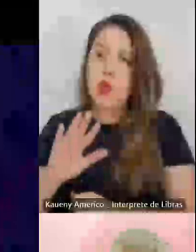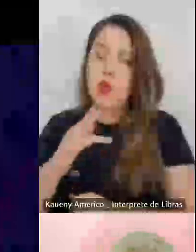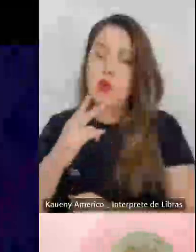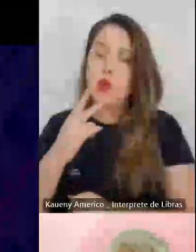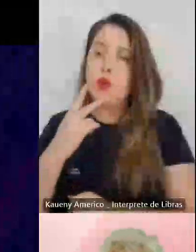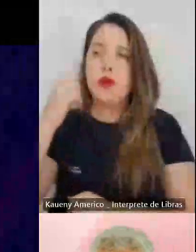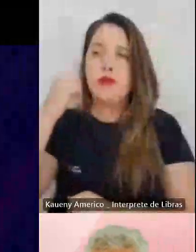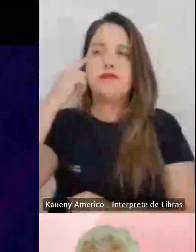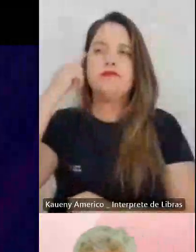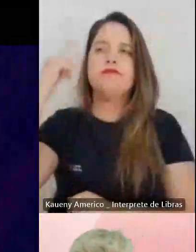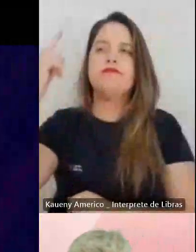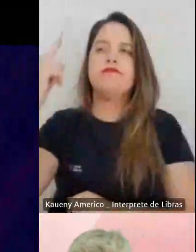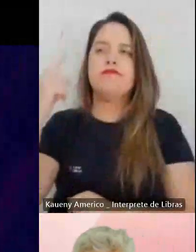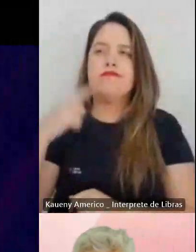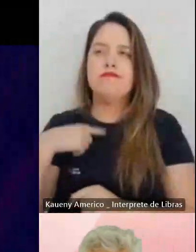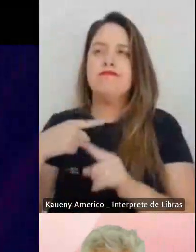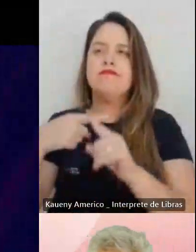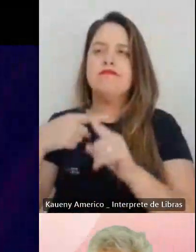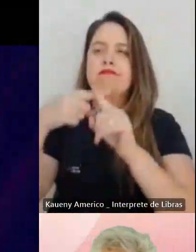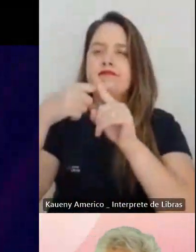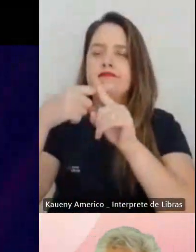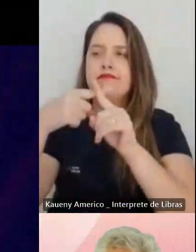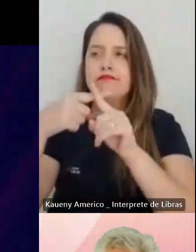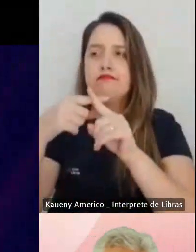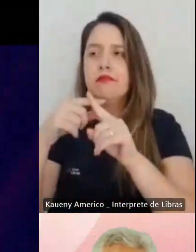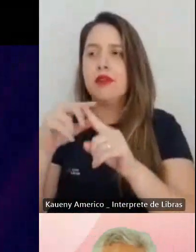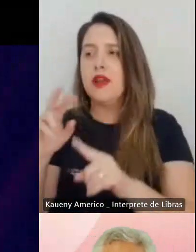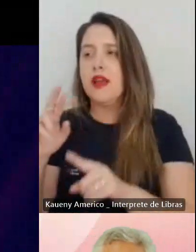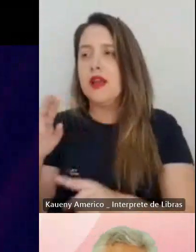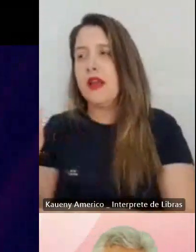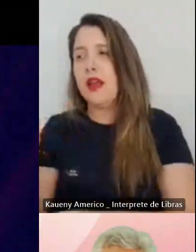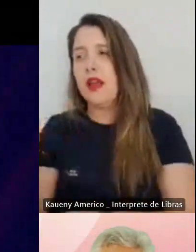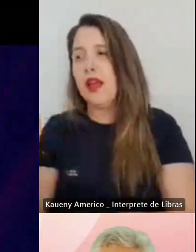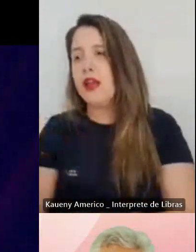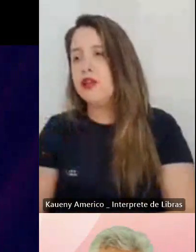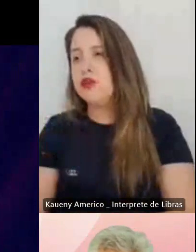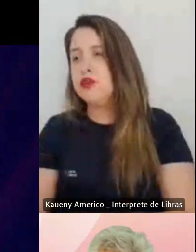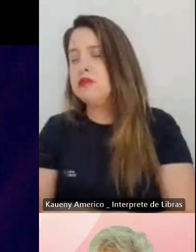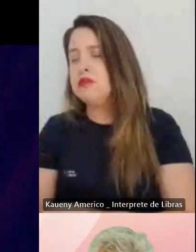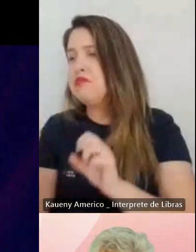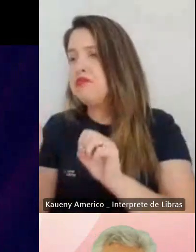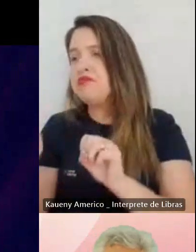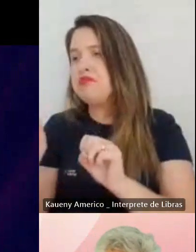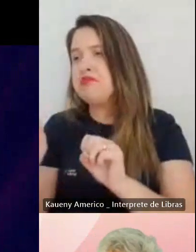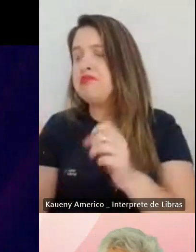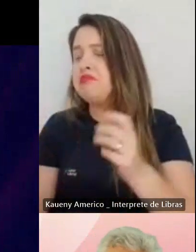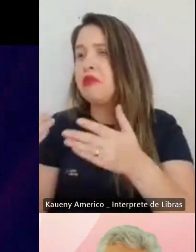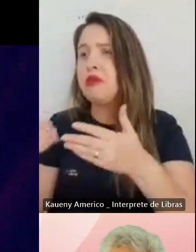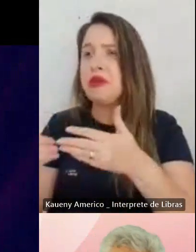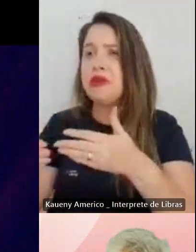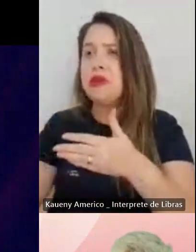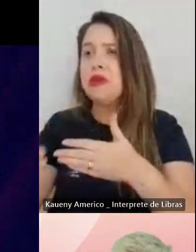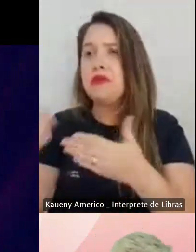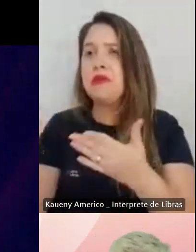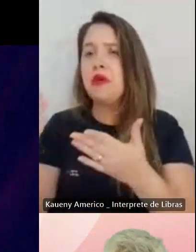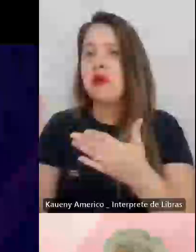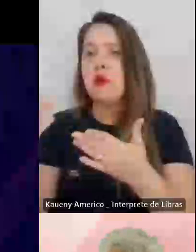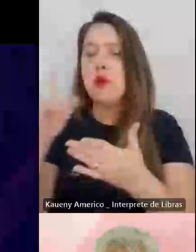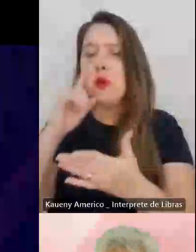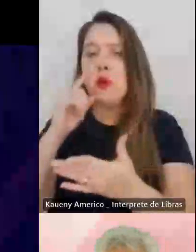BRCA1 positivo, BRCA2 positivo, o que, que a gente pode realmente agora de efetivo